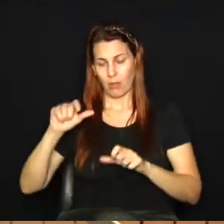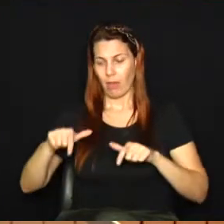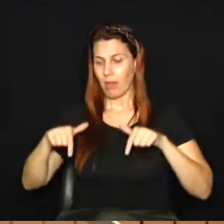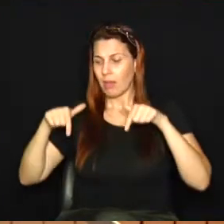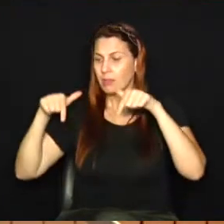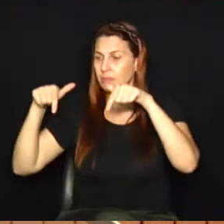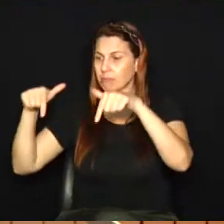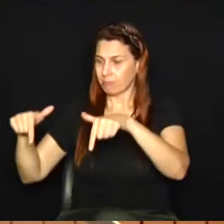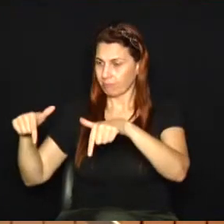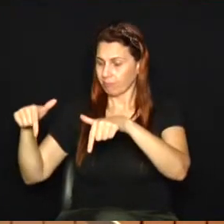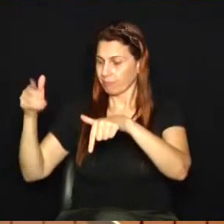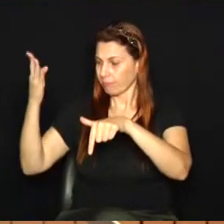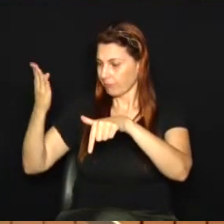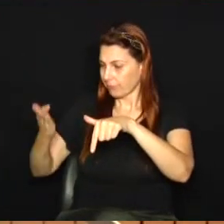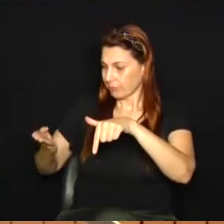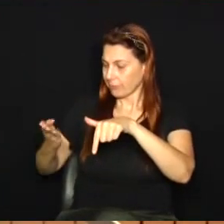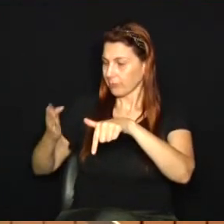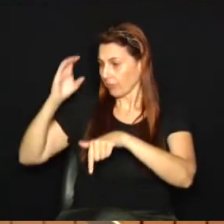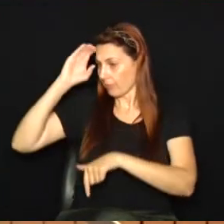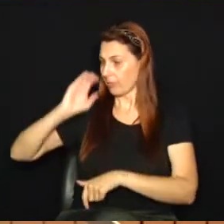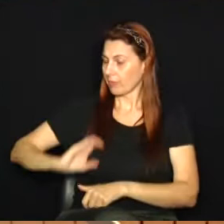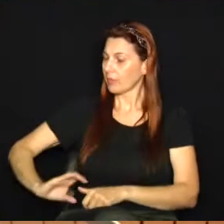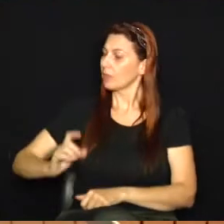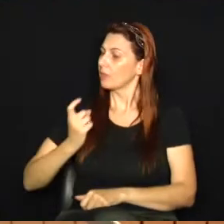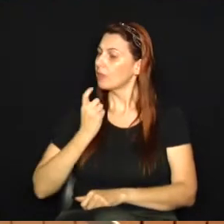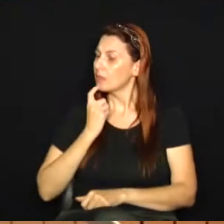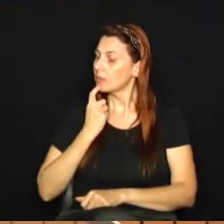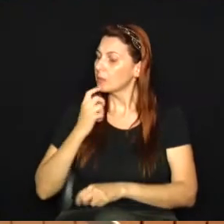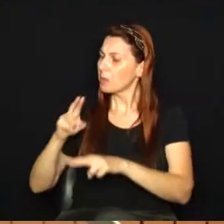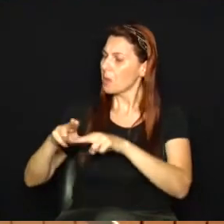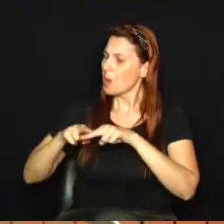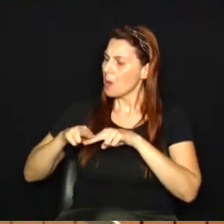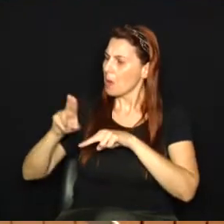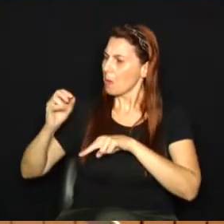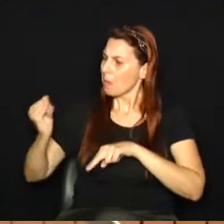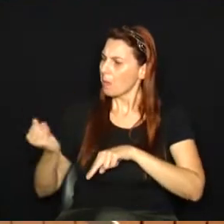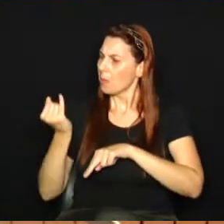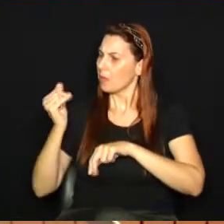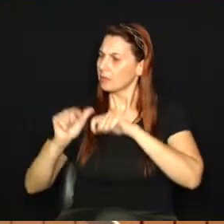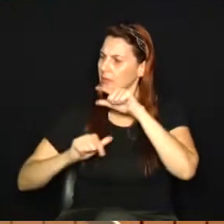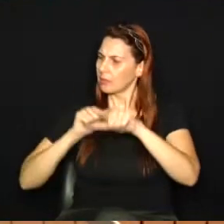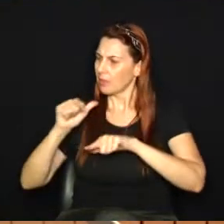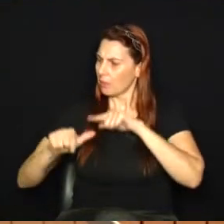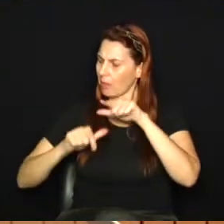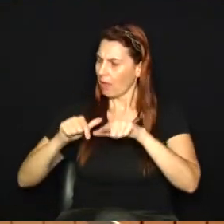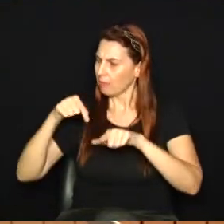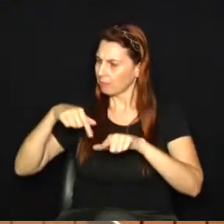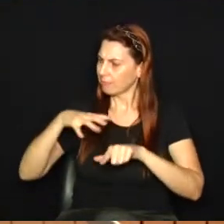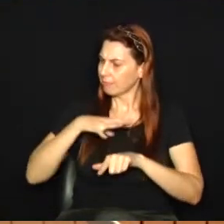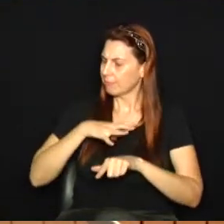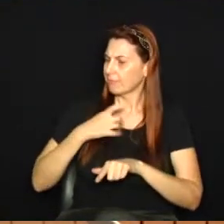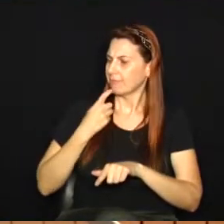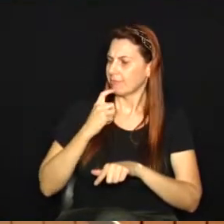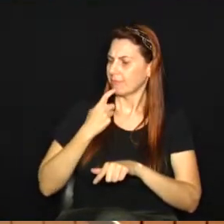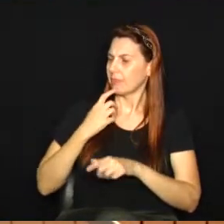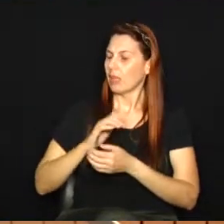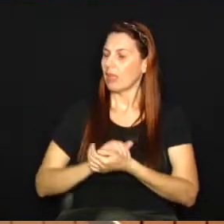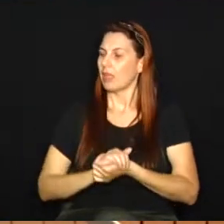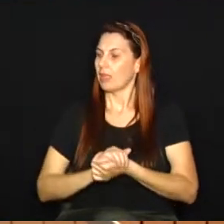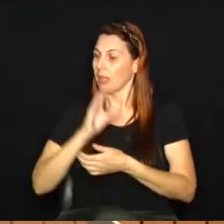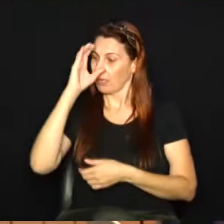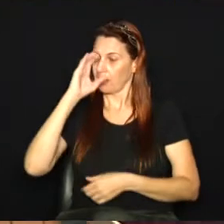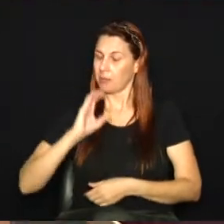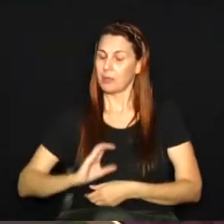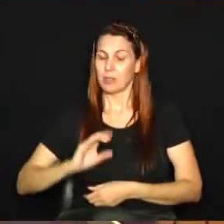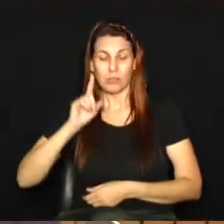o título de cidadão campineiro pelos relevantes serviços prestados ao município de Campinas. Campinas,